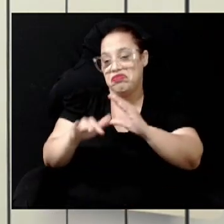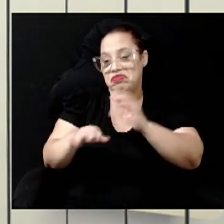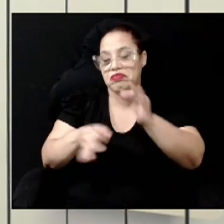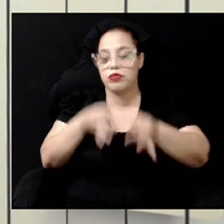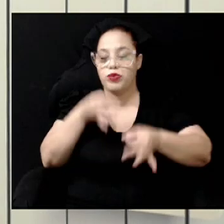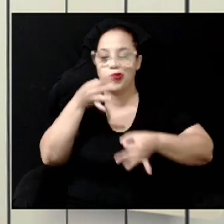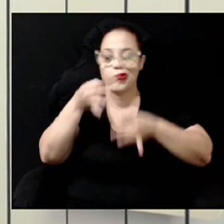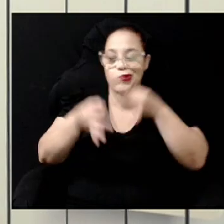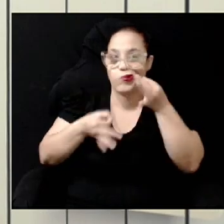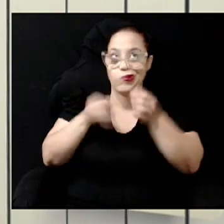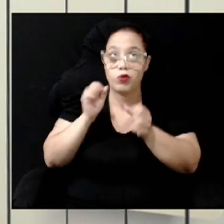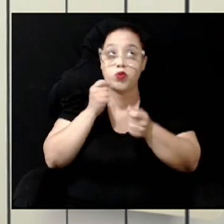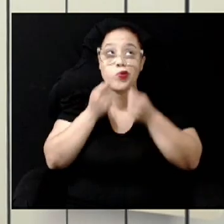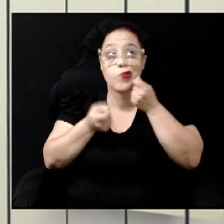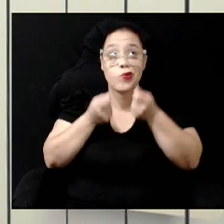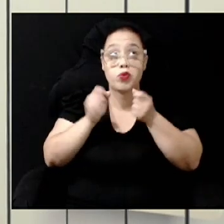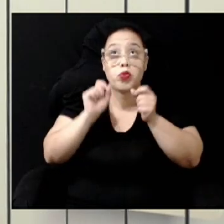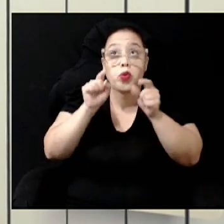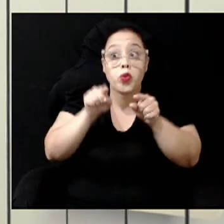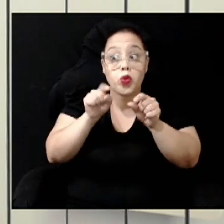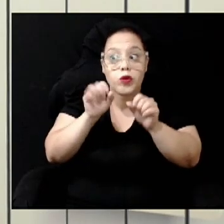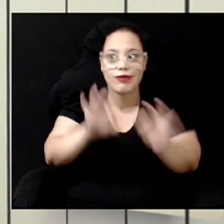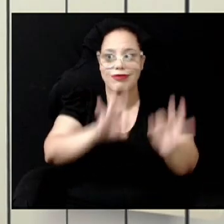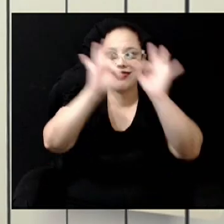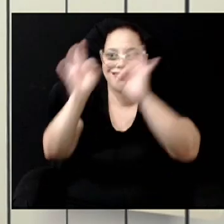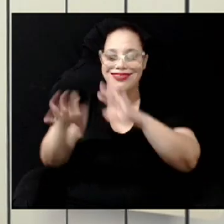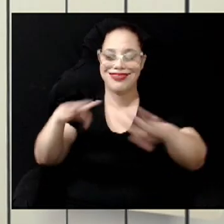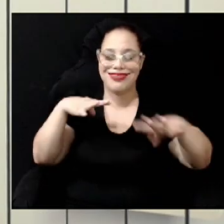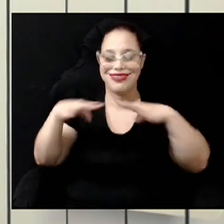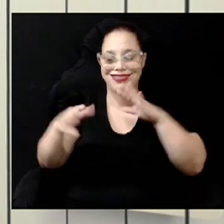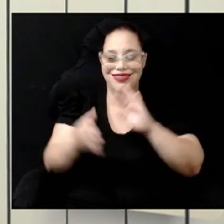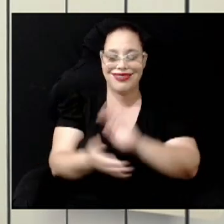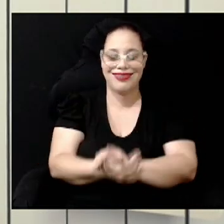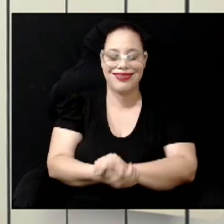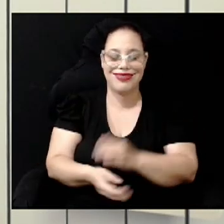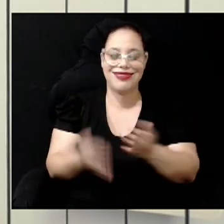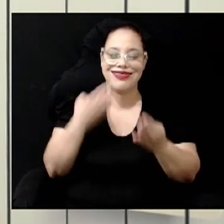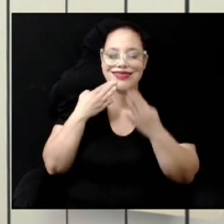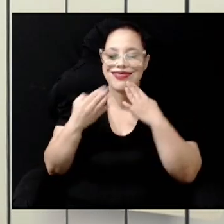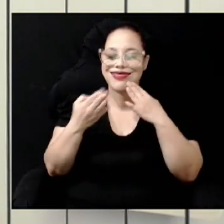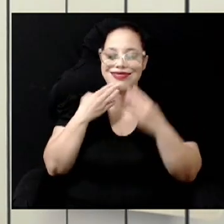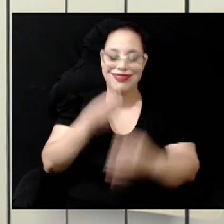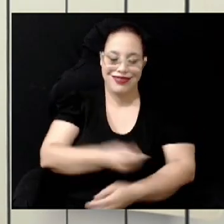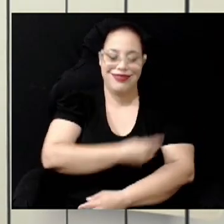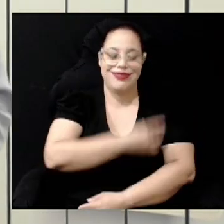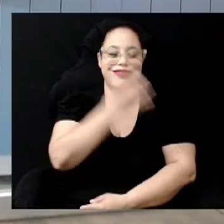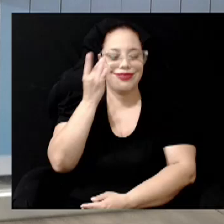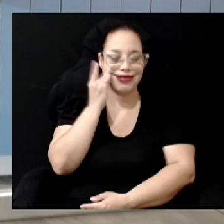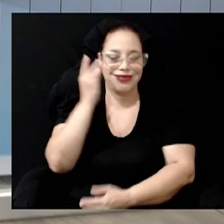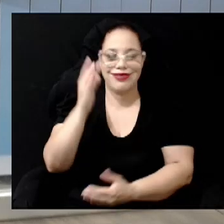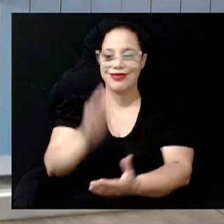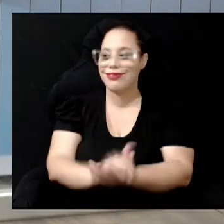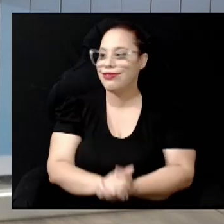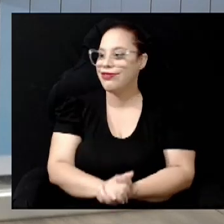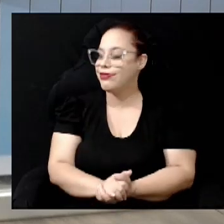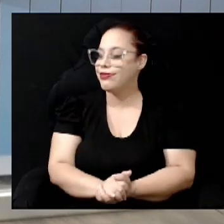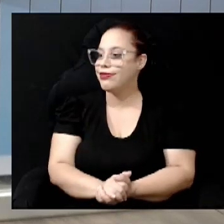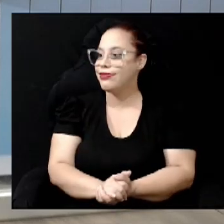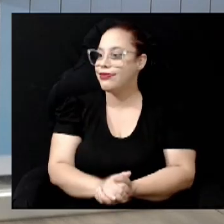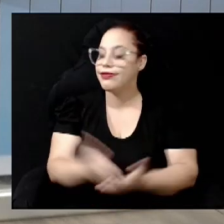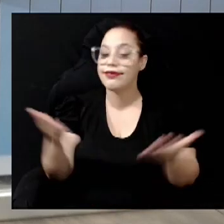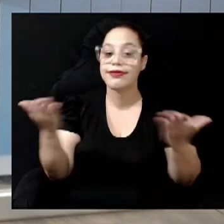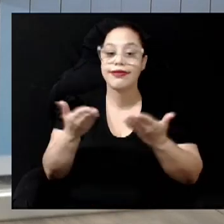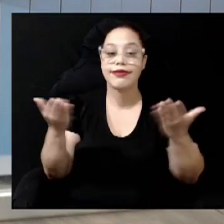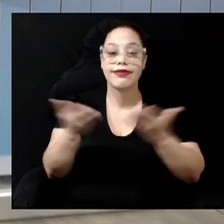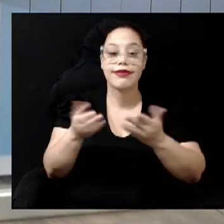elogio, uma crítica construtiva, ou o que você quer assistir aqui no nosso telejornal, que a gente conversa ao vivo. Confira a partir